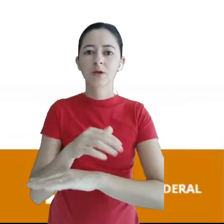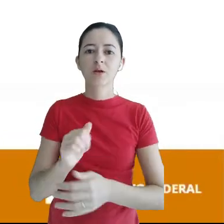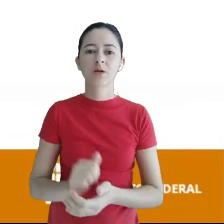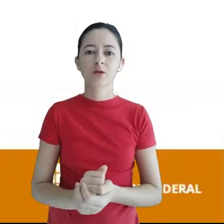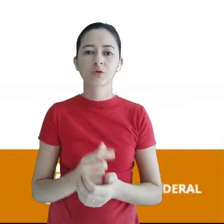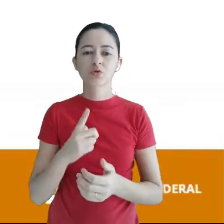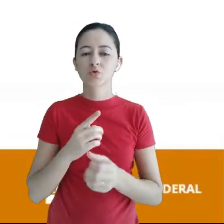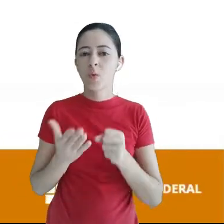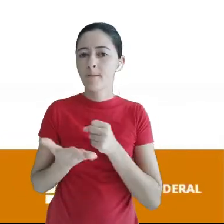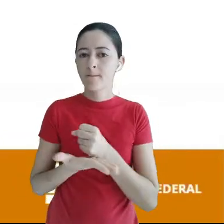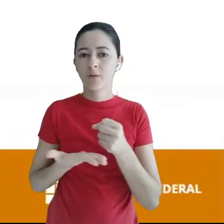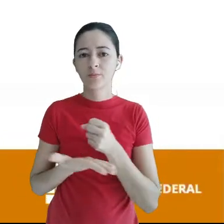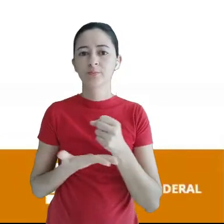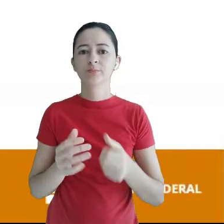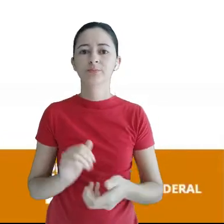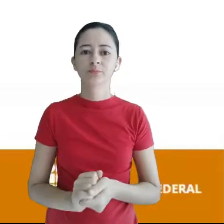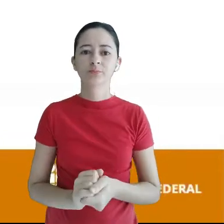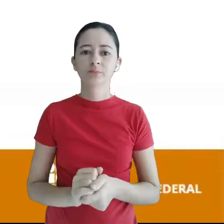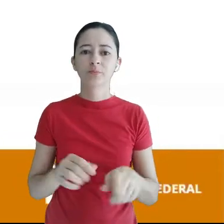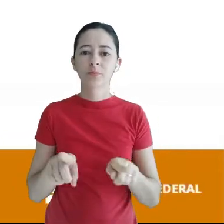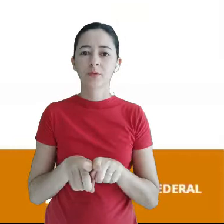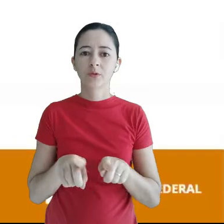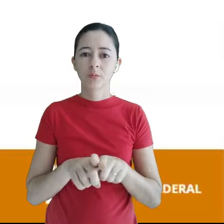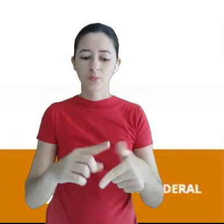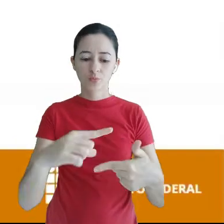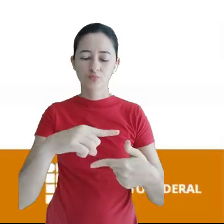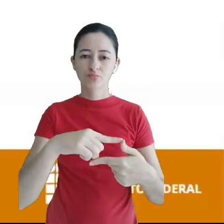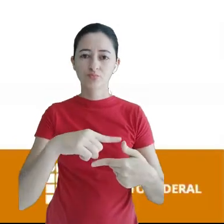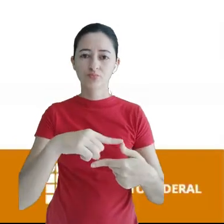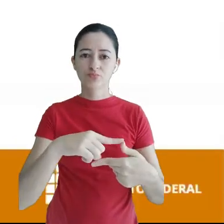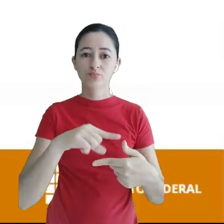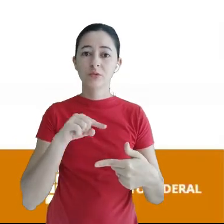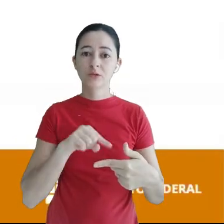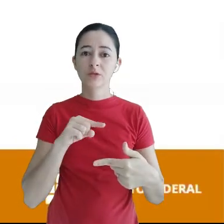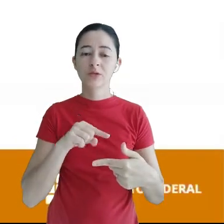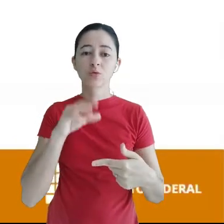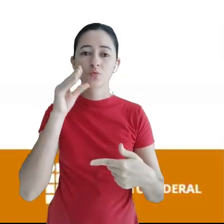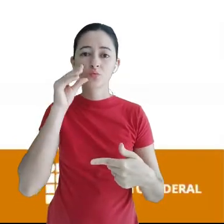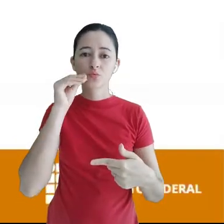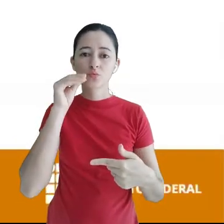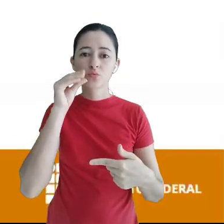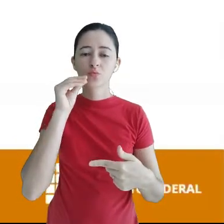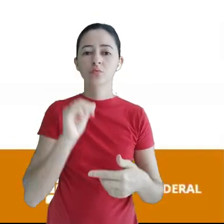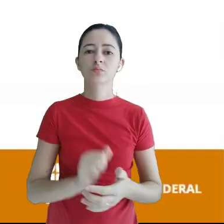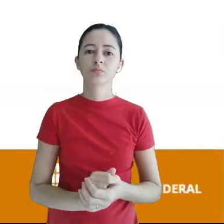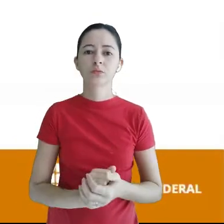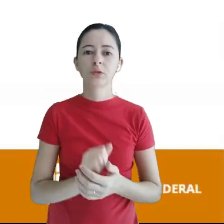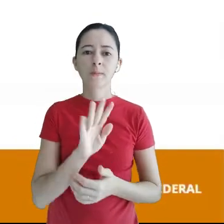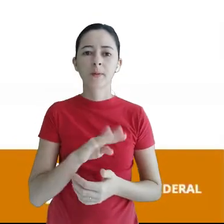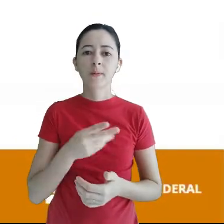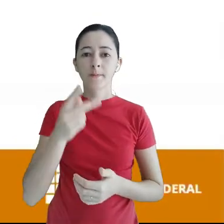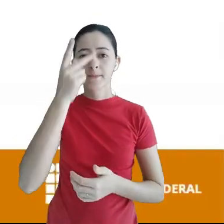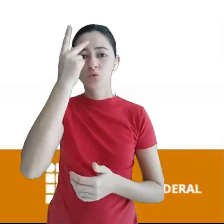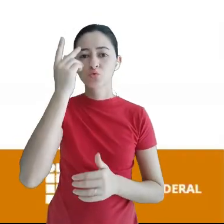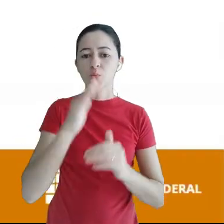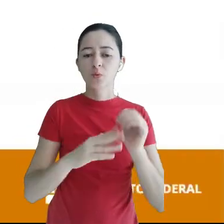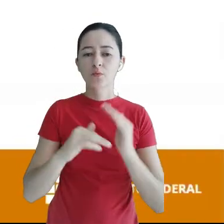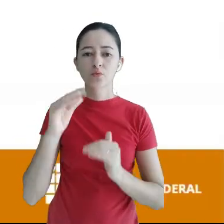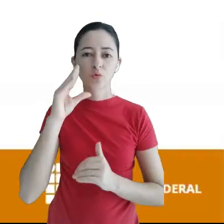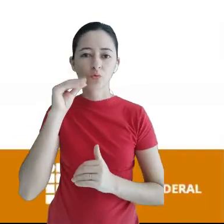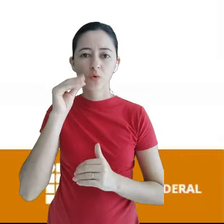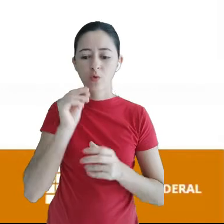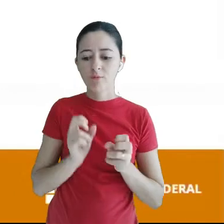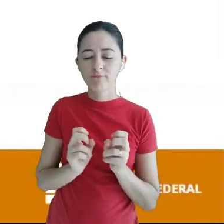certeza que vocês colocaram muito mais. Aqui, o funcionário. Eu criei uma tabela chamada funcionário, que eu preciso saber quem é que vendeu,